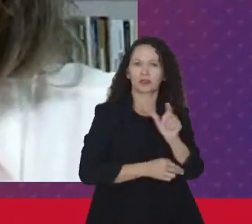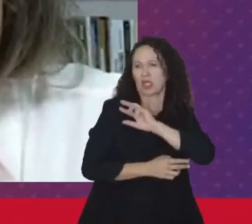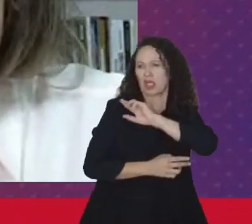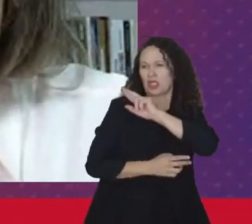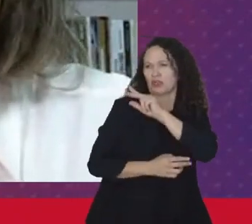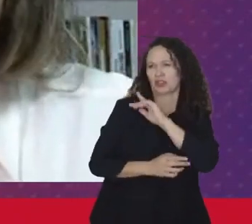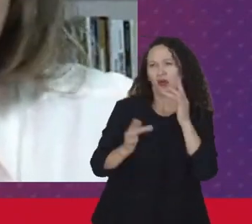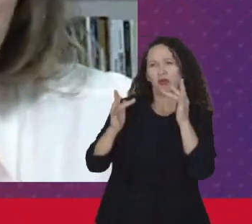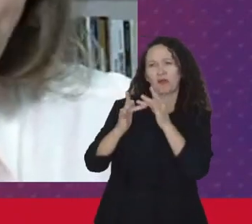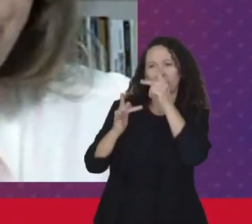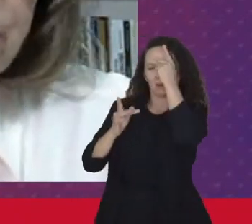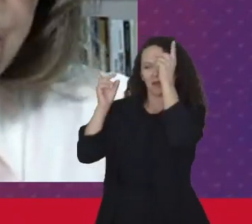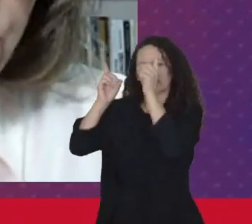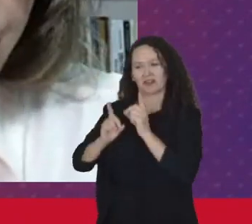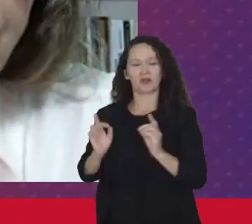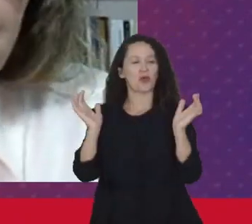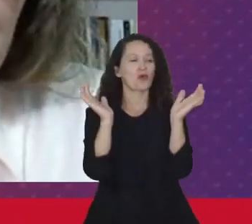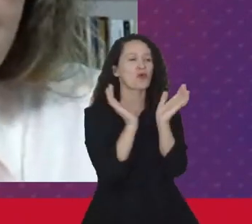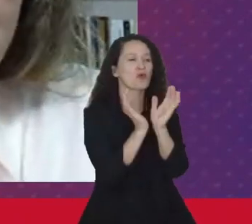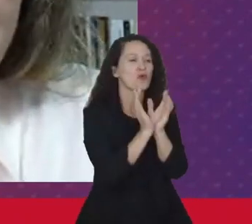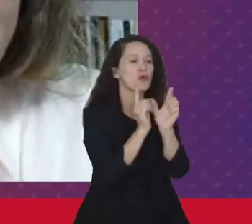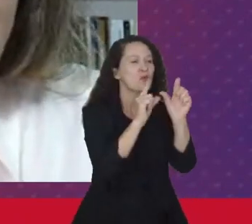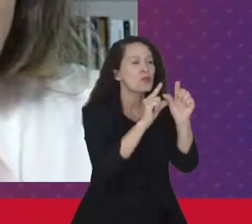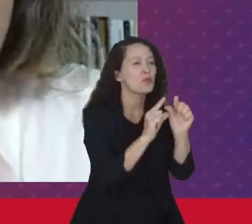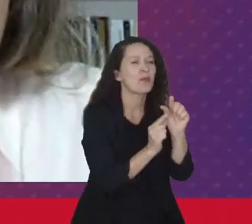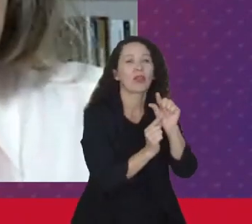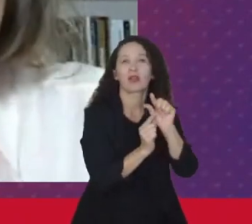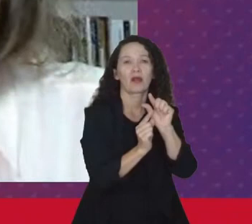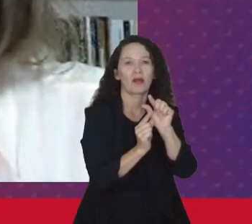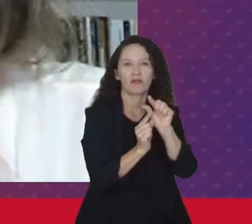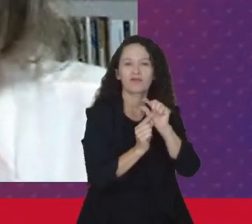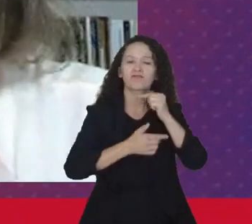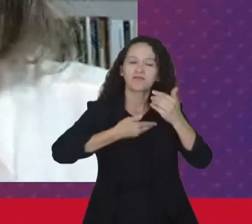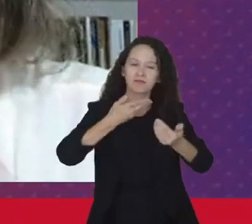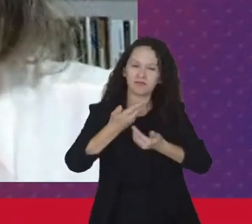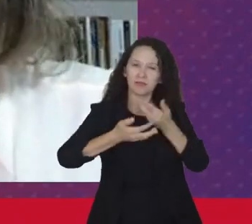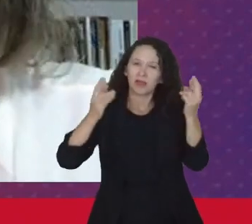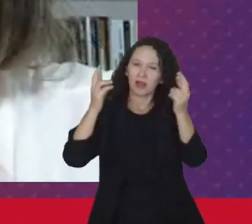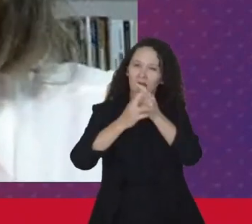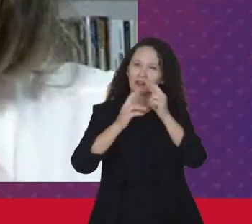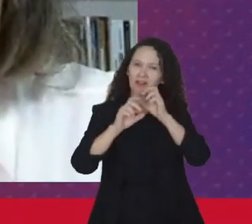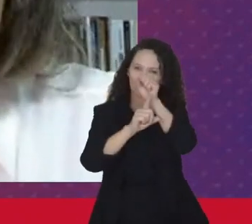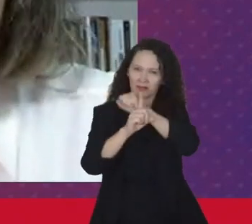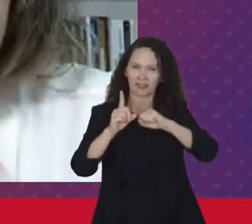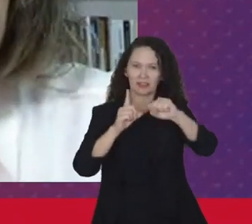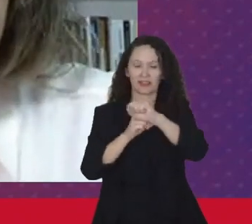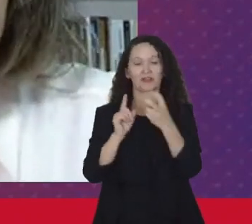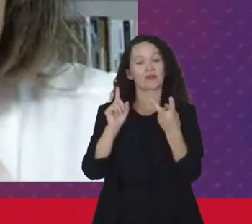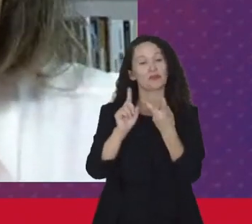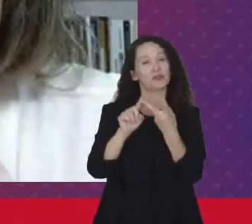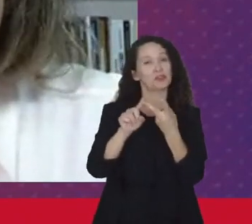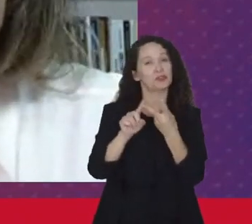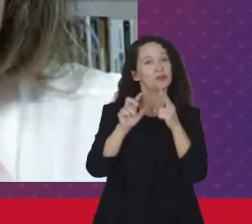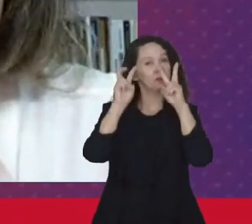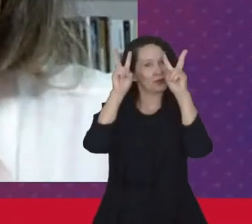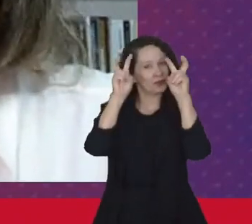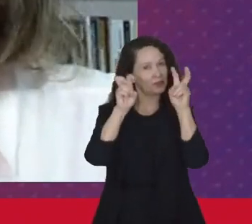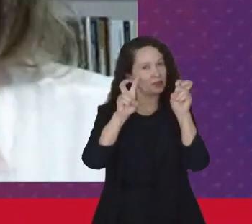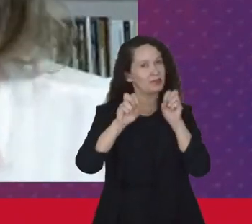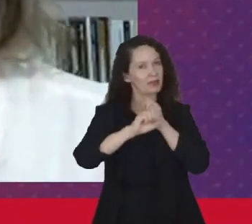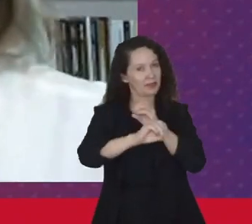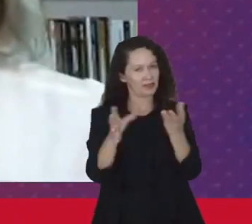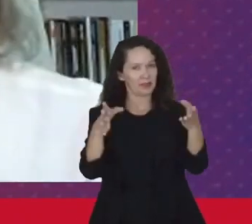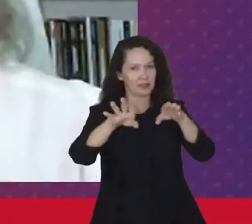com deficiência ou com um grupo restrito de pessoas. Um segundo aspecto sobre a educação inclusiva,